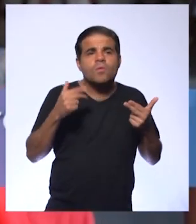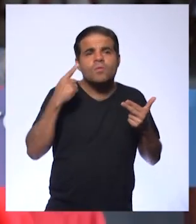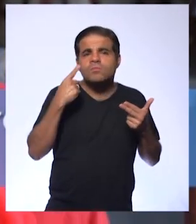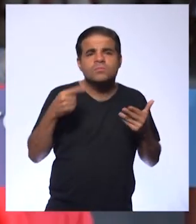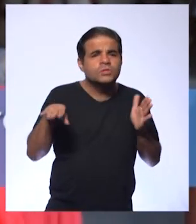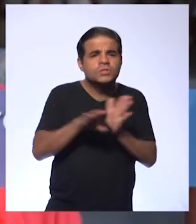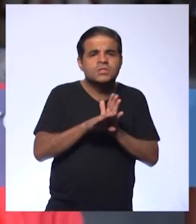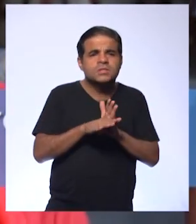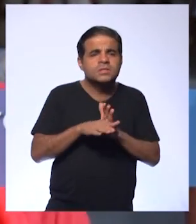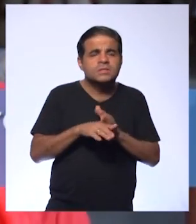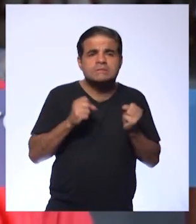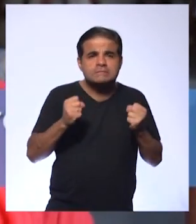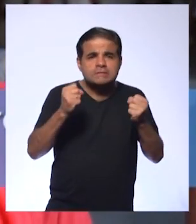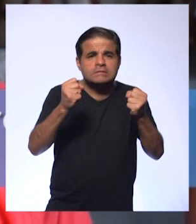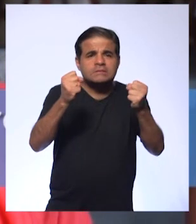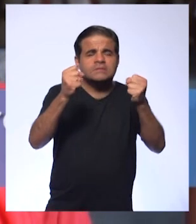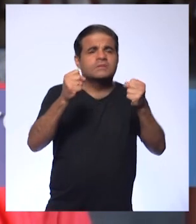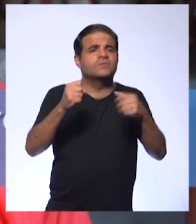estava chegando com força.